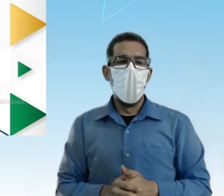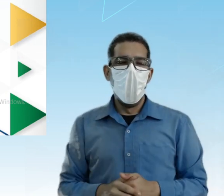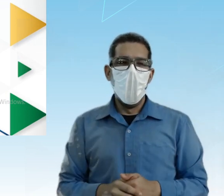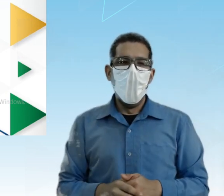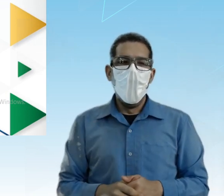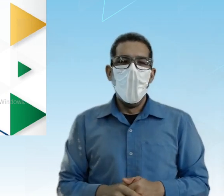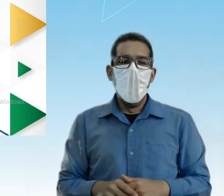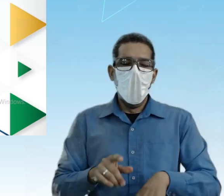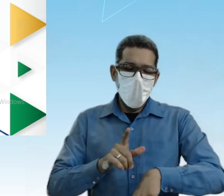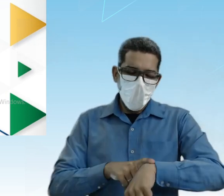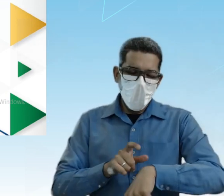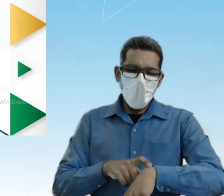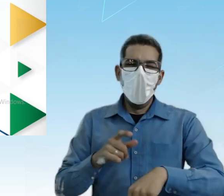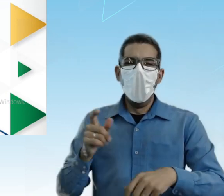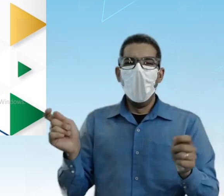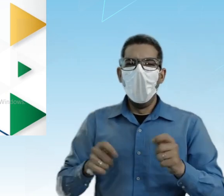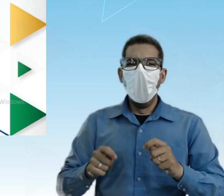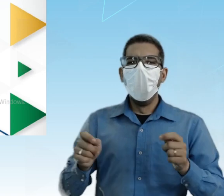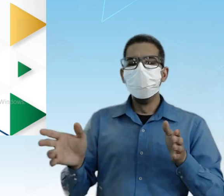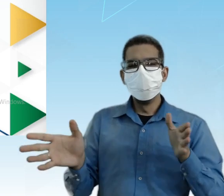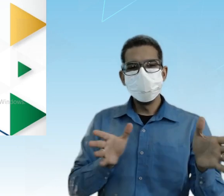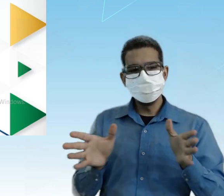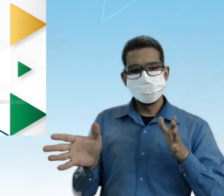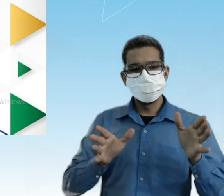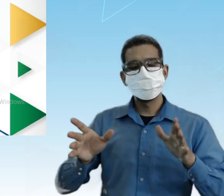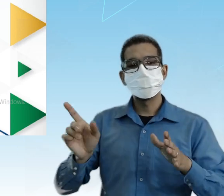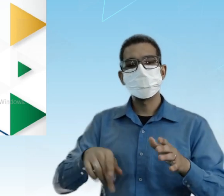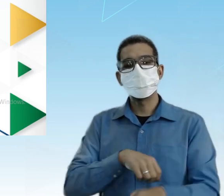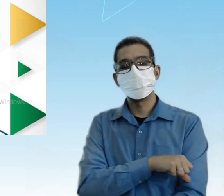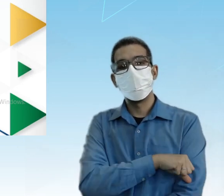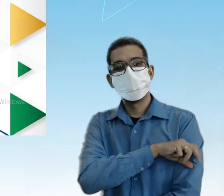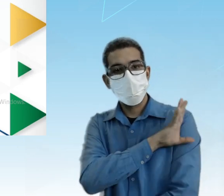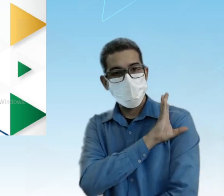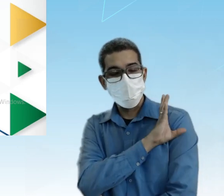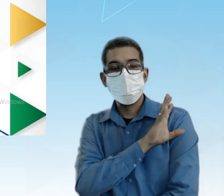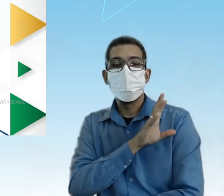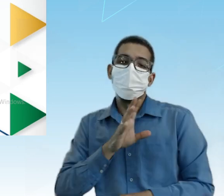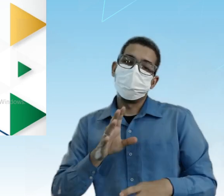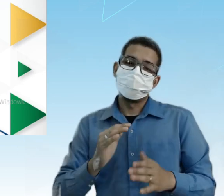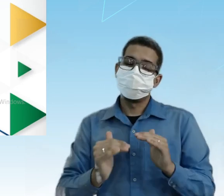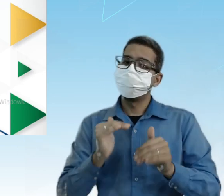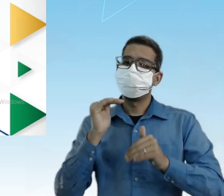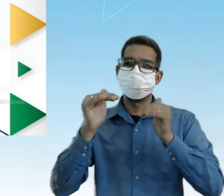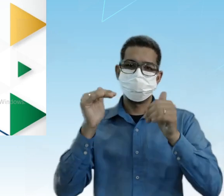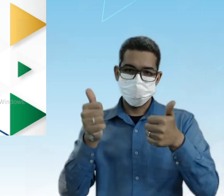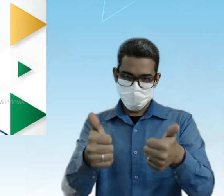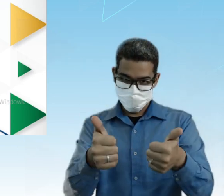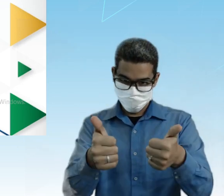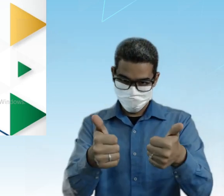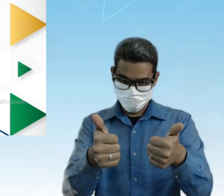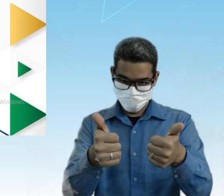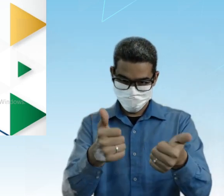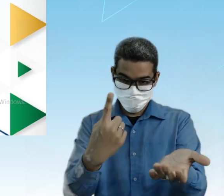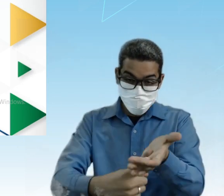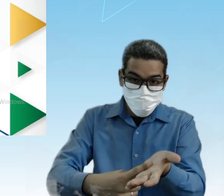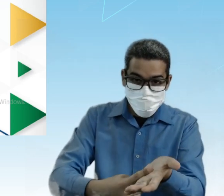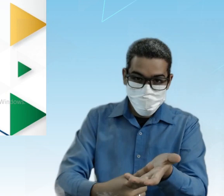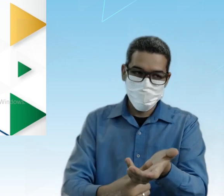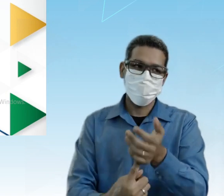para você cair um pouco, sair e ter um grau de escolaridade, crescer mais um pouquinho. Tá certo, meus cotocos de